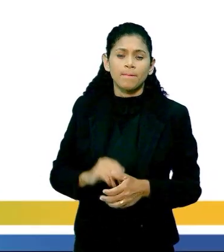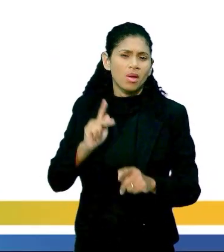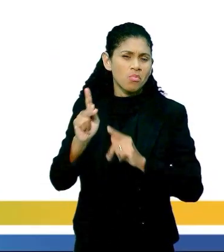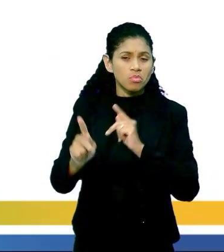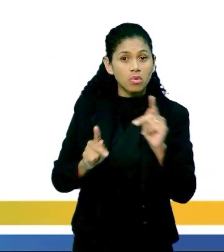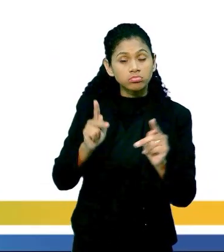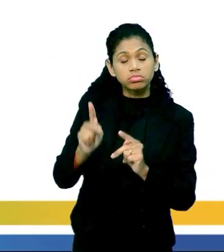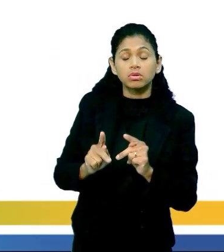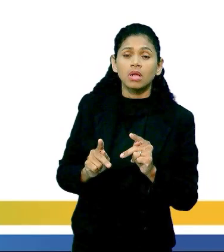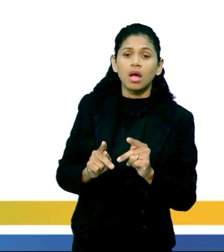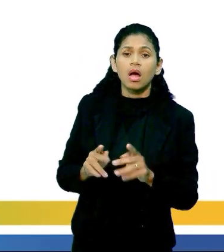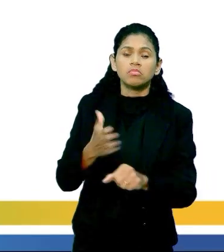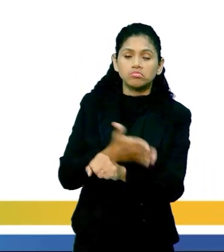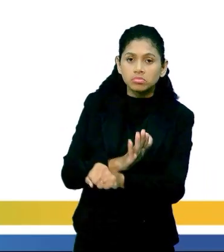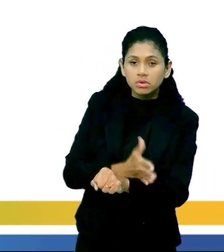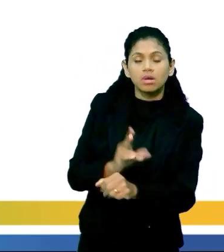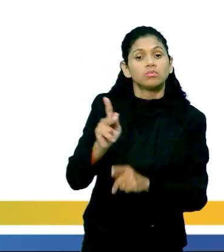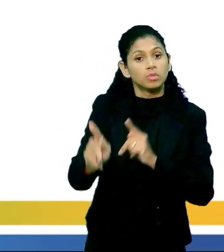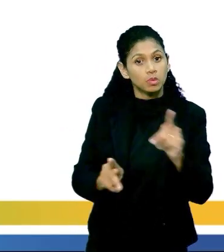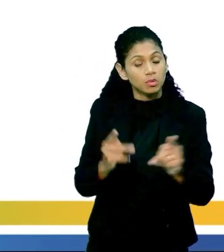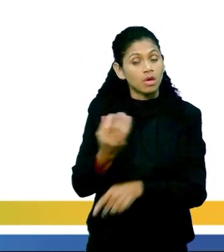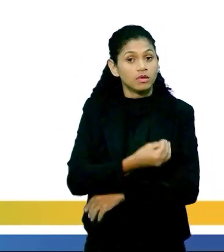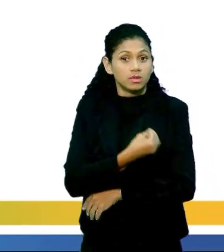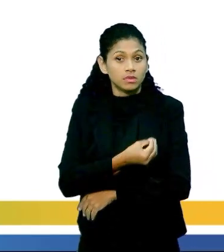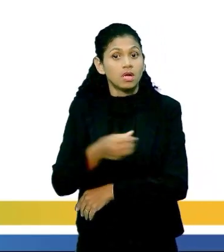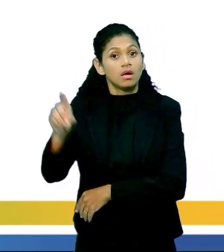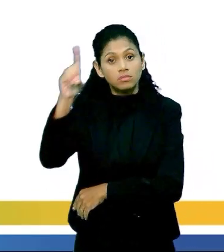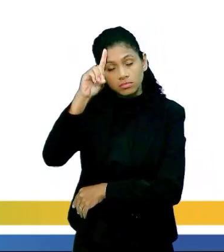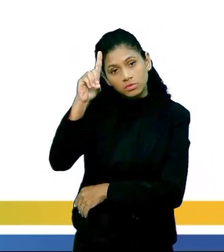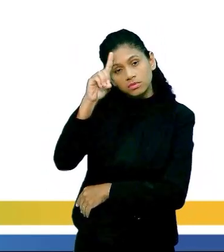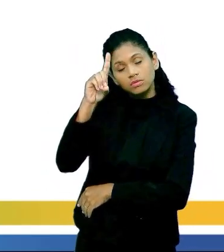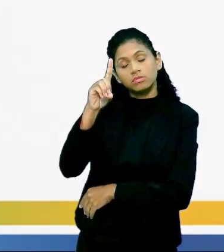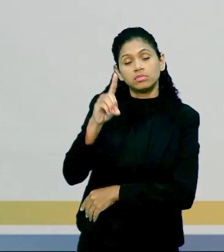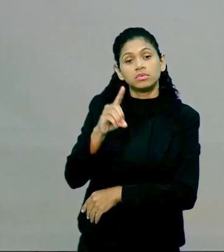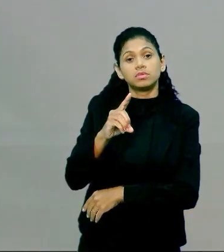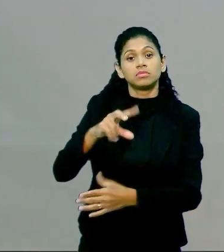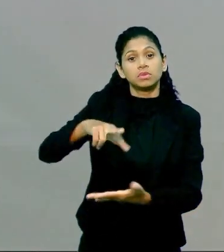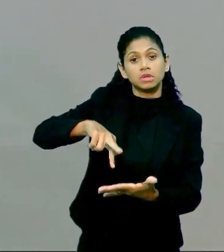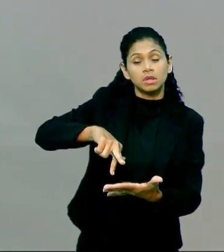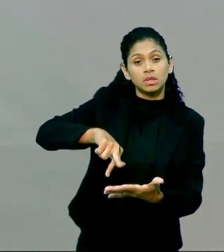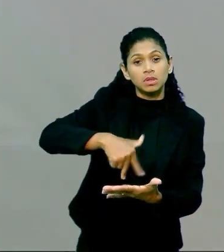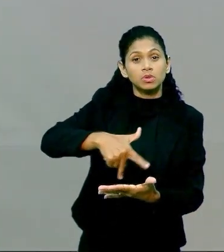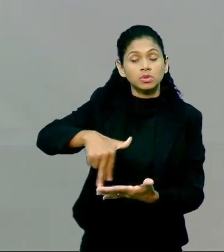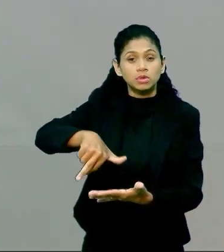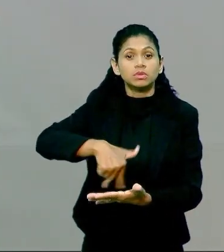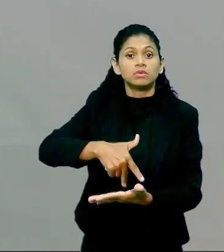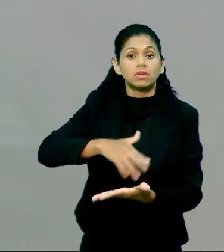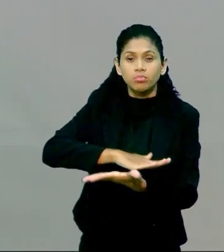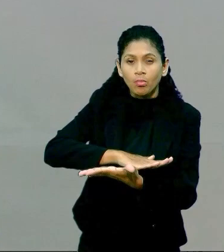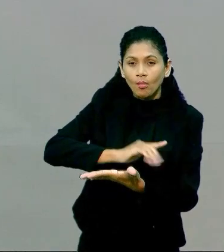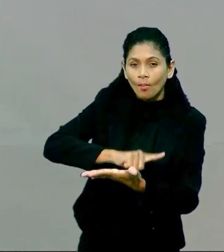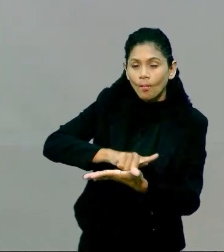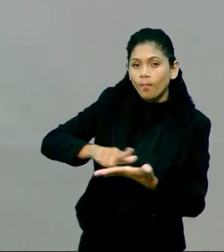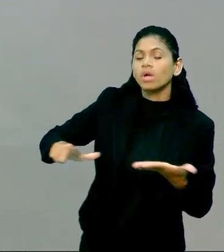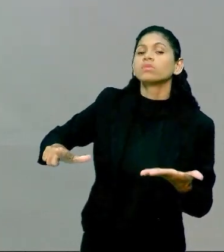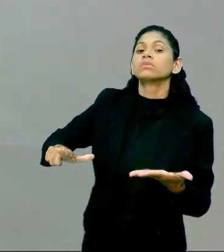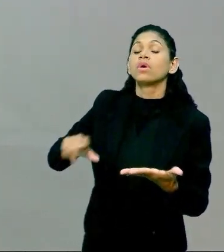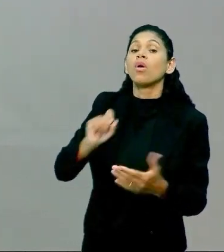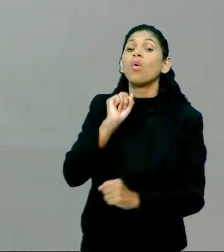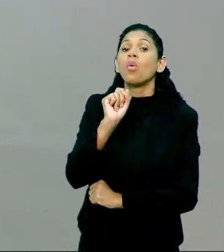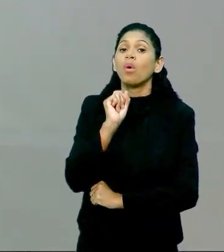são as práticas populares que são vivenciadas no cotidiano. E dança de salão, salão refere-se às danças que